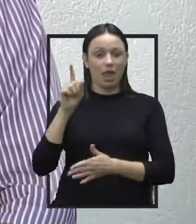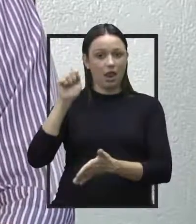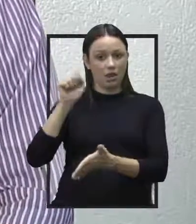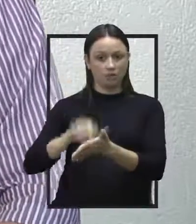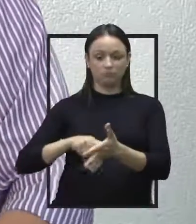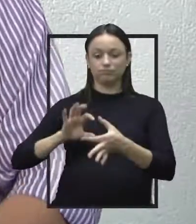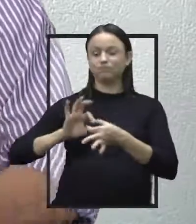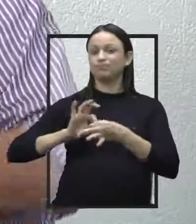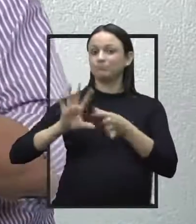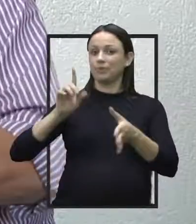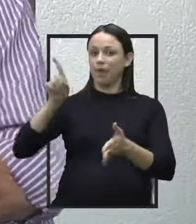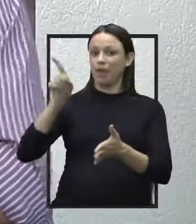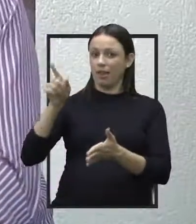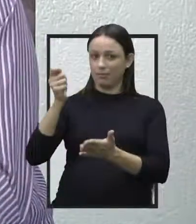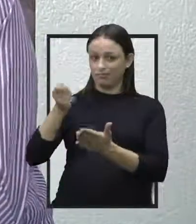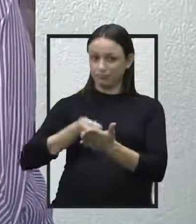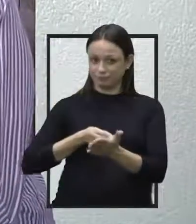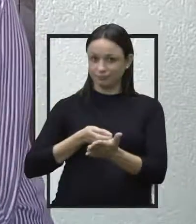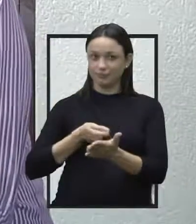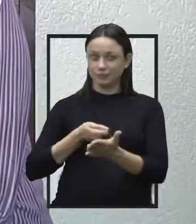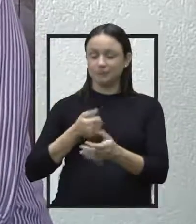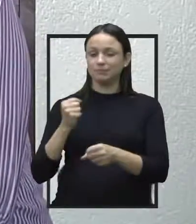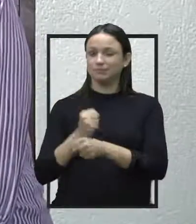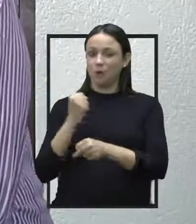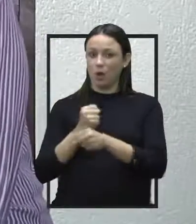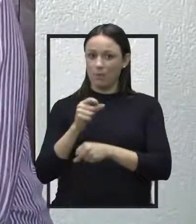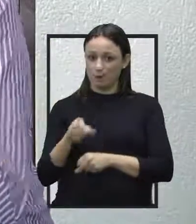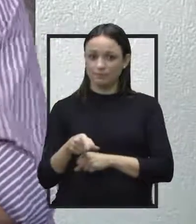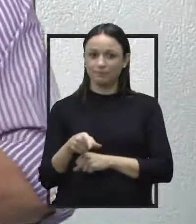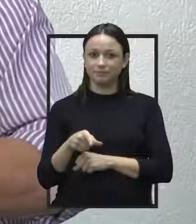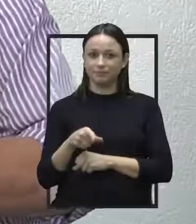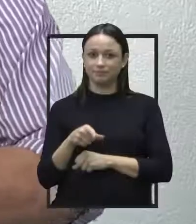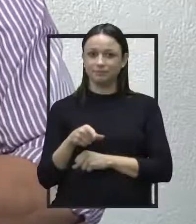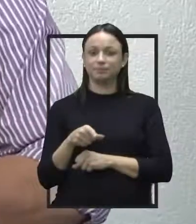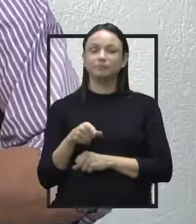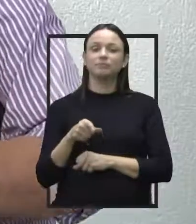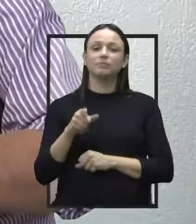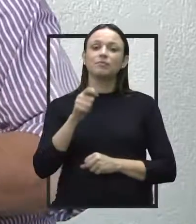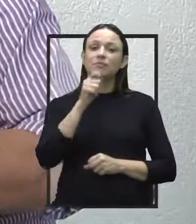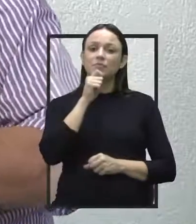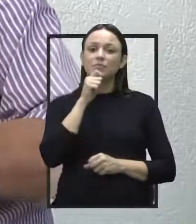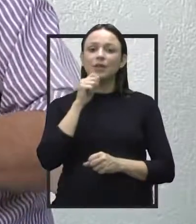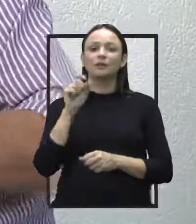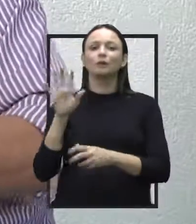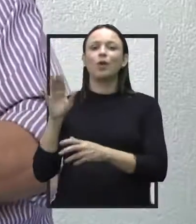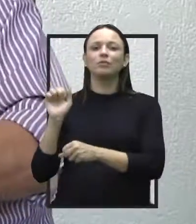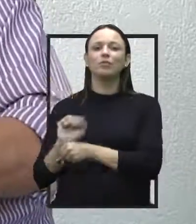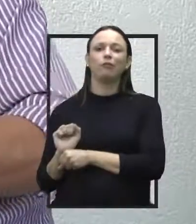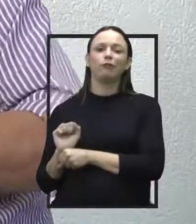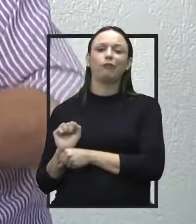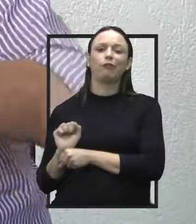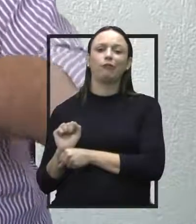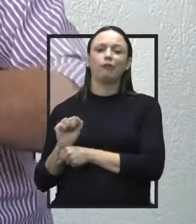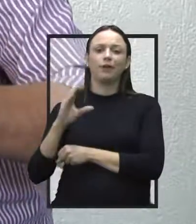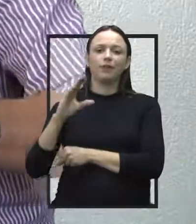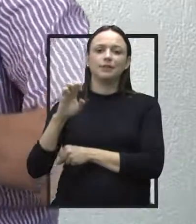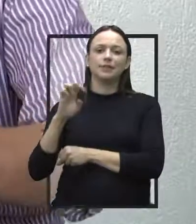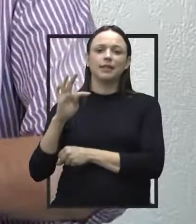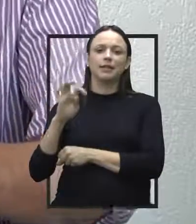final para a realização da obra, ainda está praticamente emperrado na CETESB, não